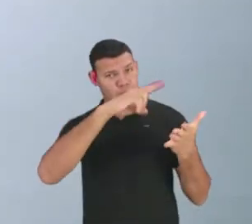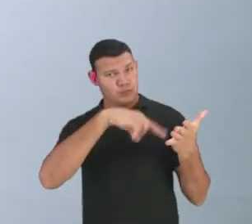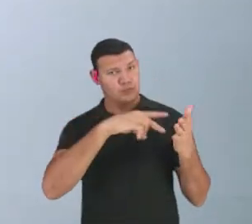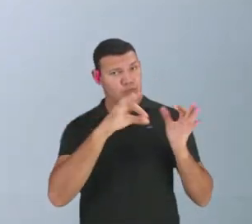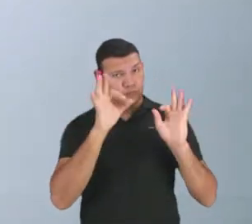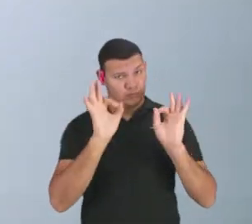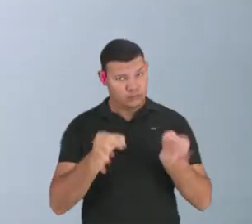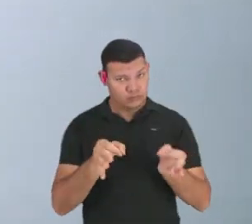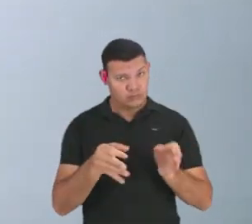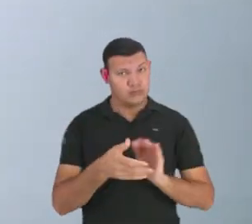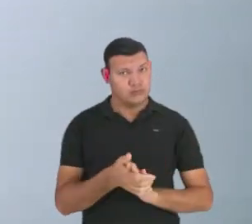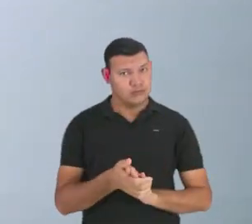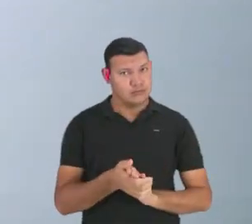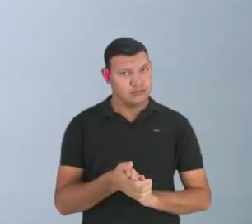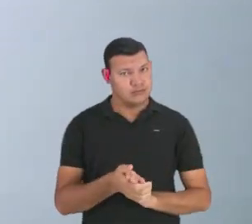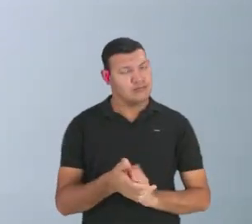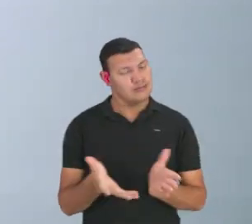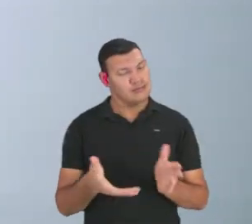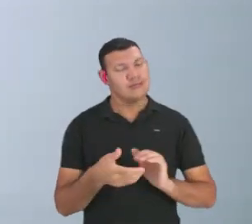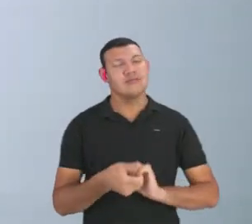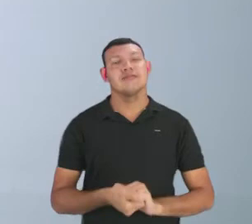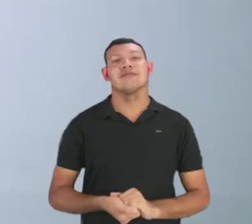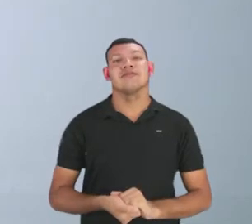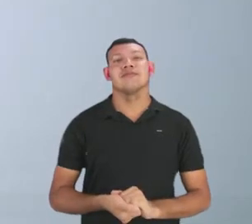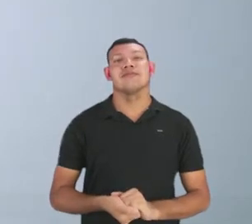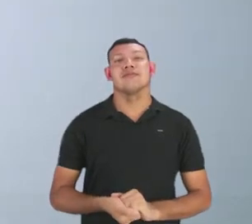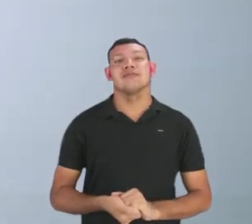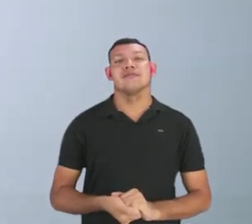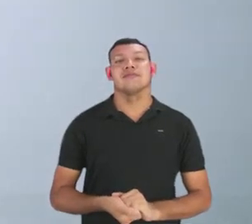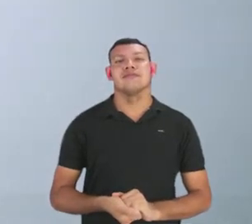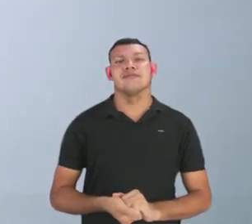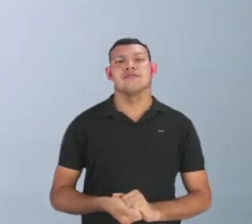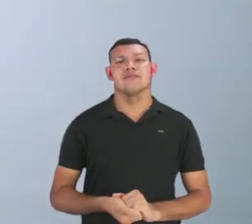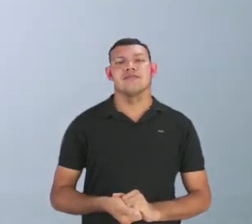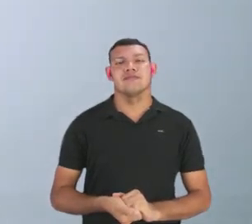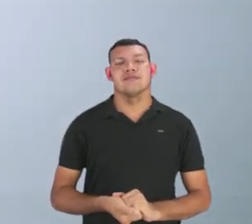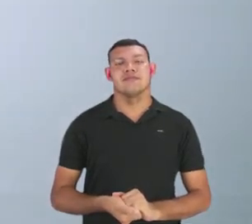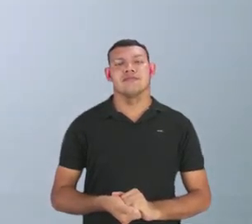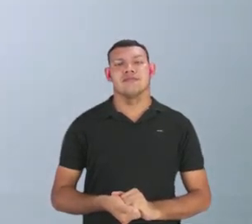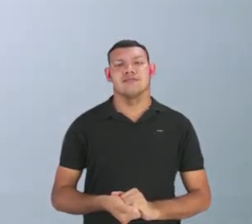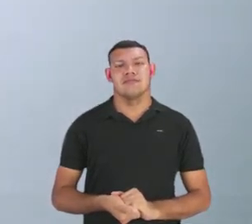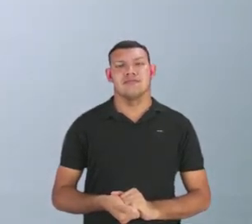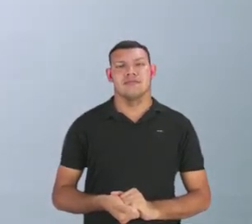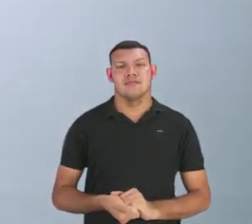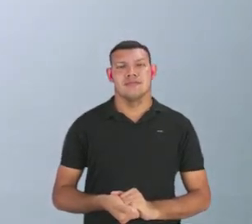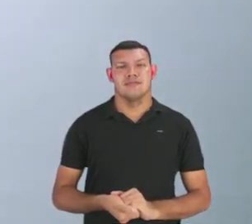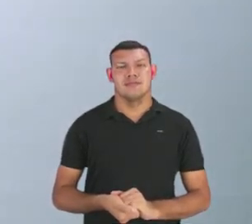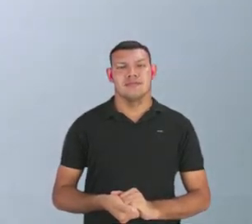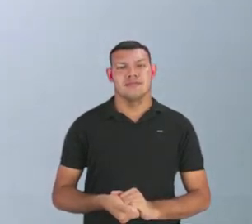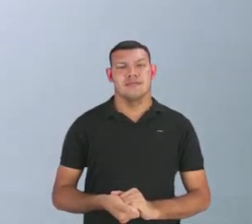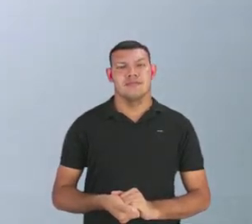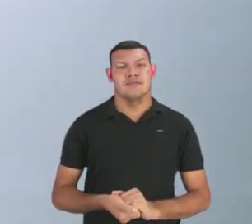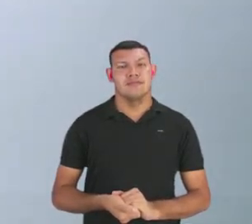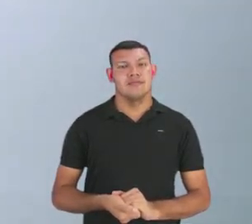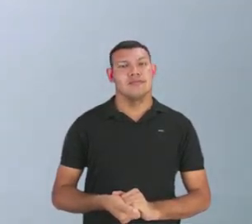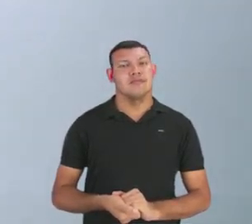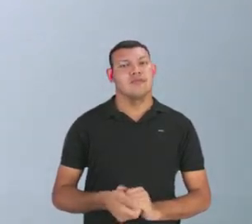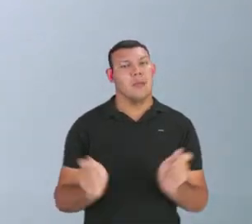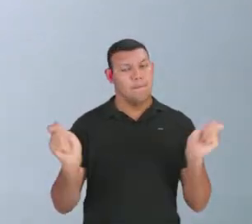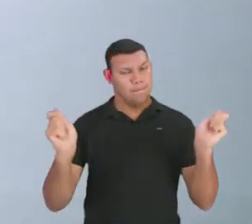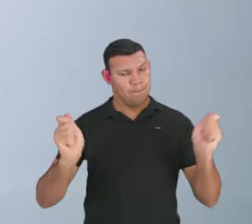Certinho? Já escutaram essa palavra, não é? Mas que, para que isso seja de modo eficaz,